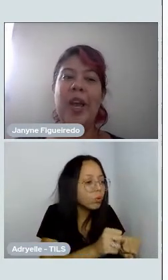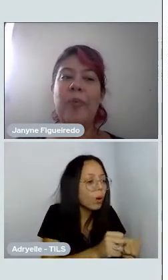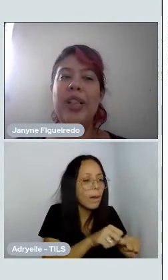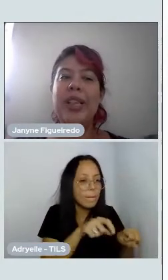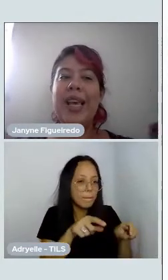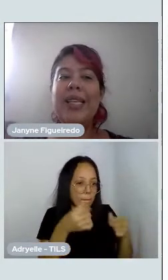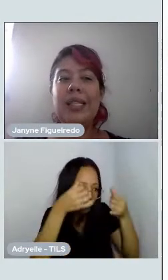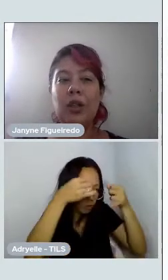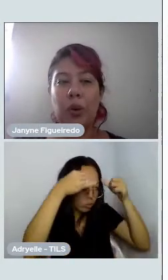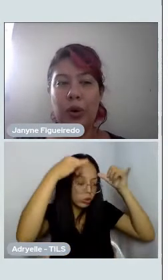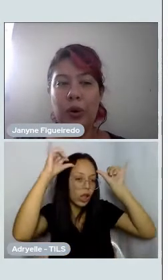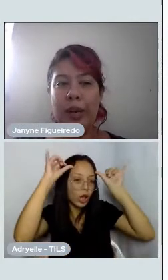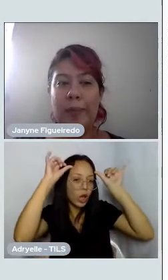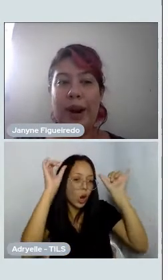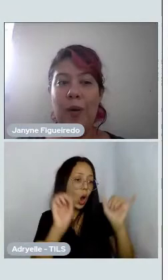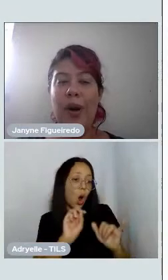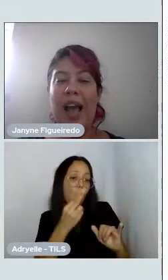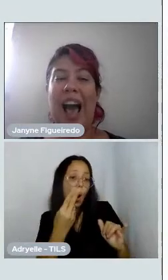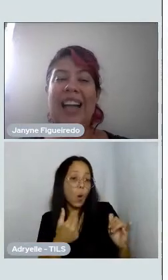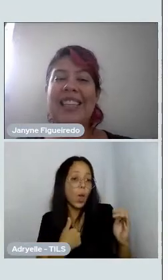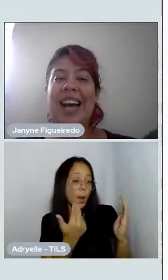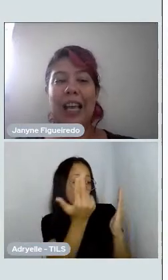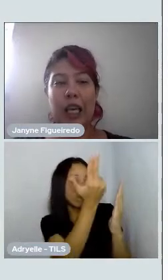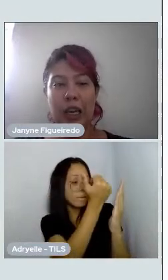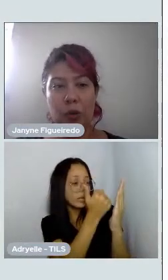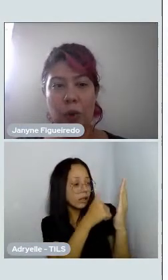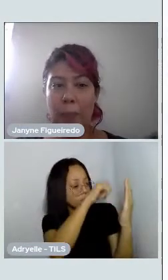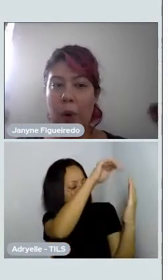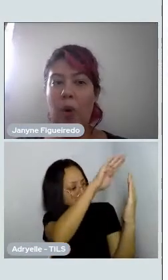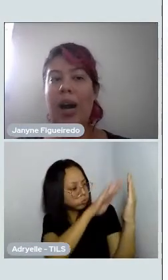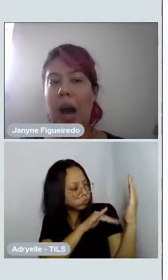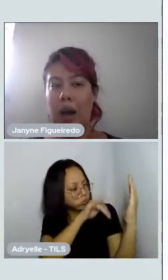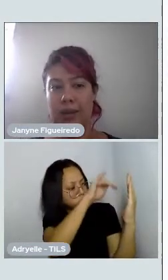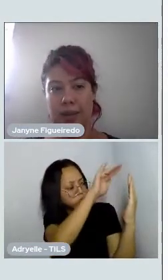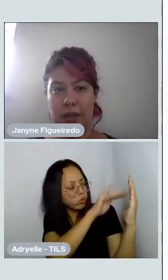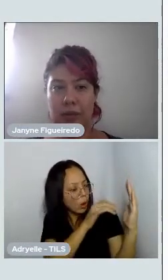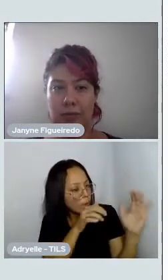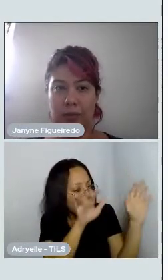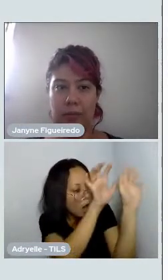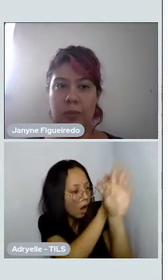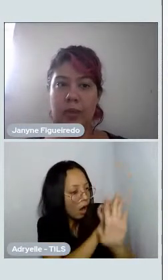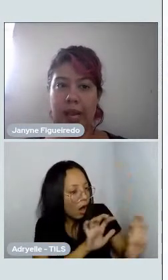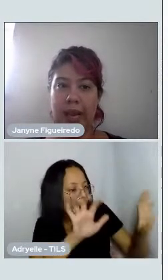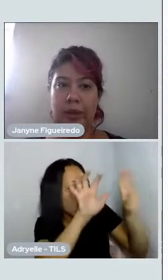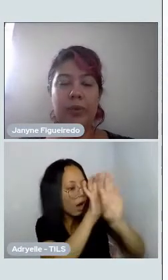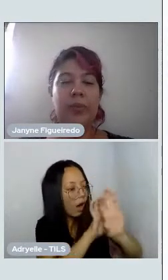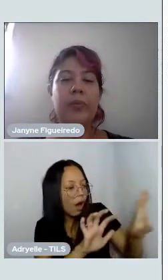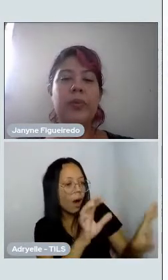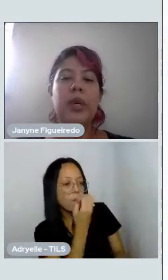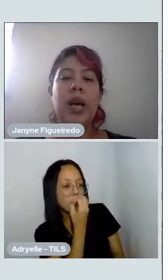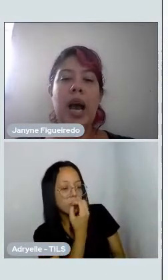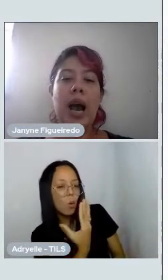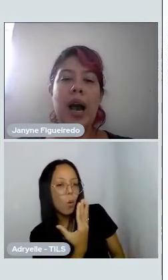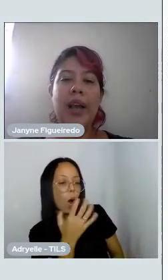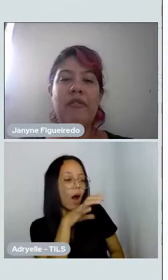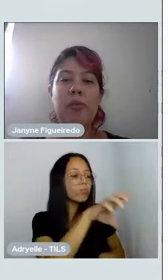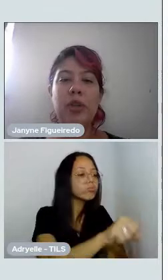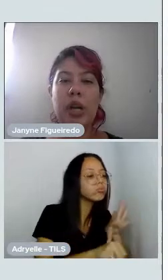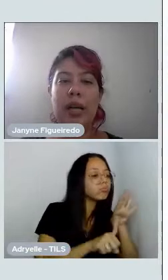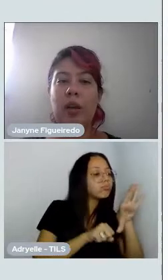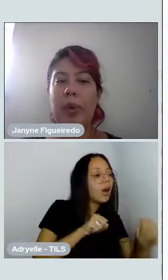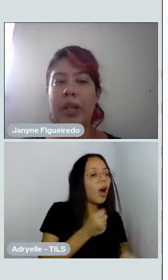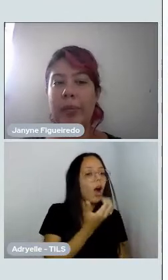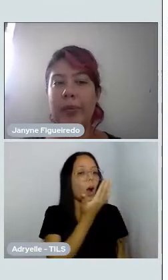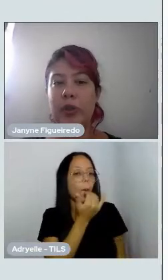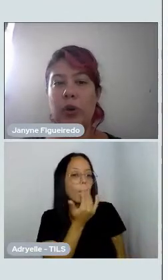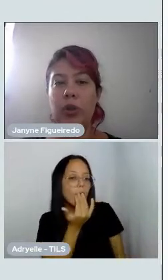ser eu pintei esse touro para eu atrair uma boa caça, certo? Aí